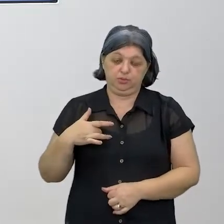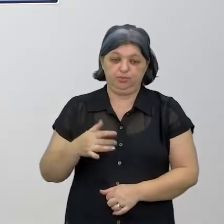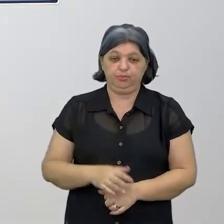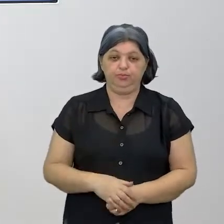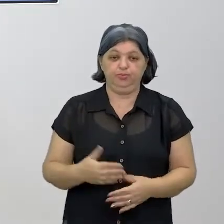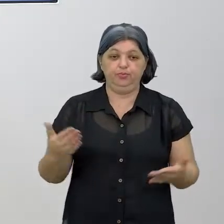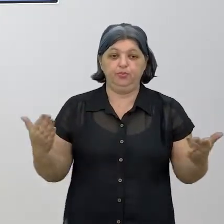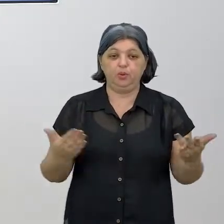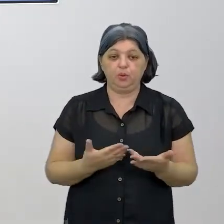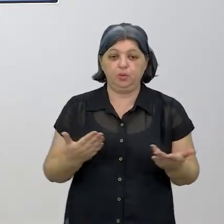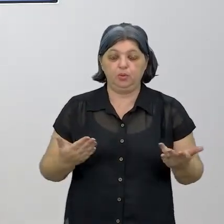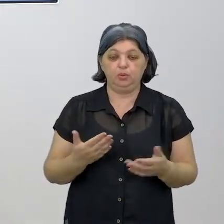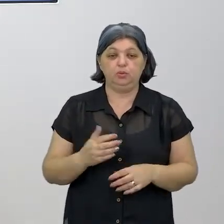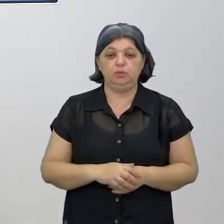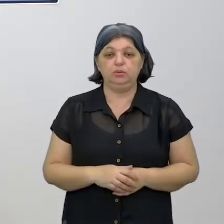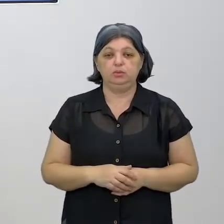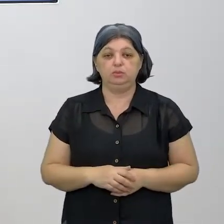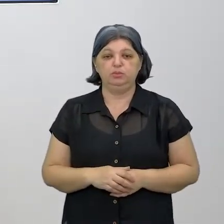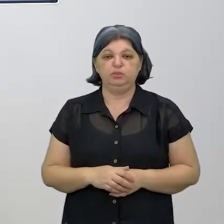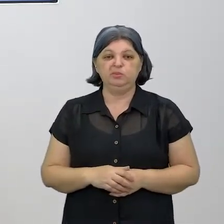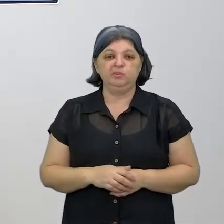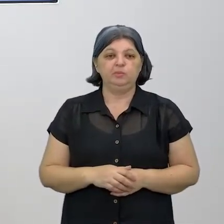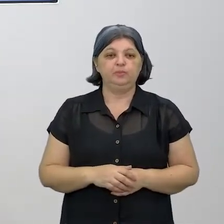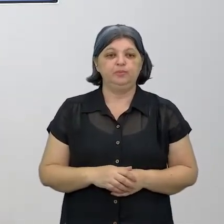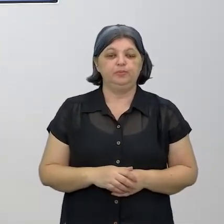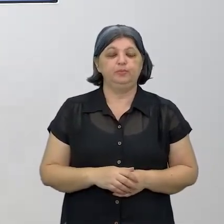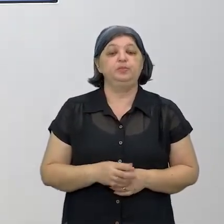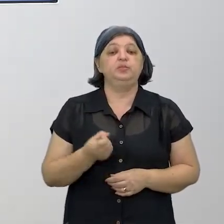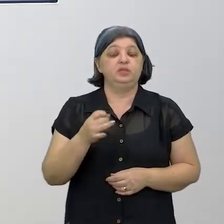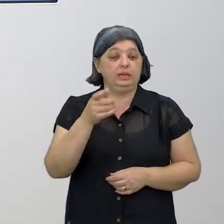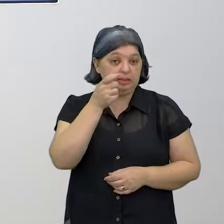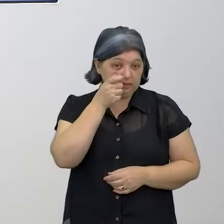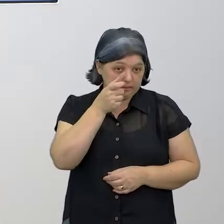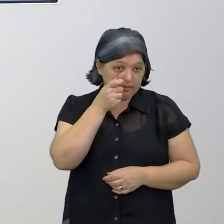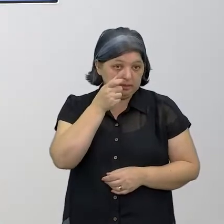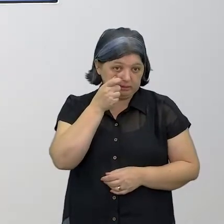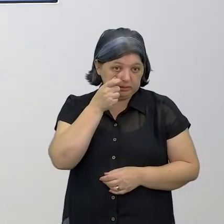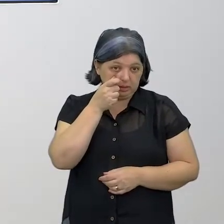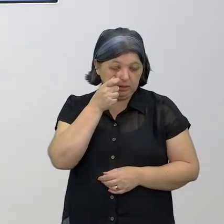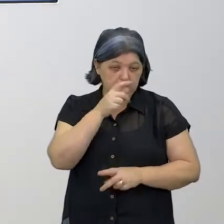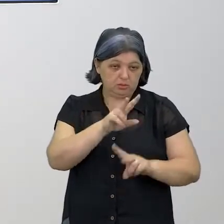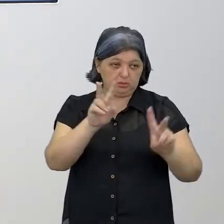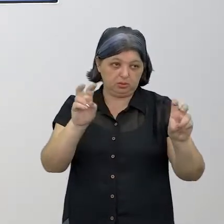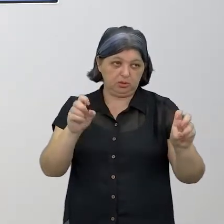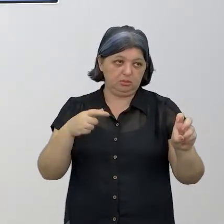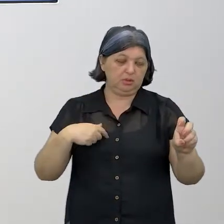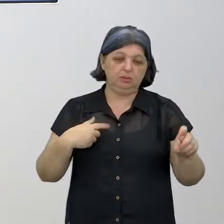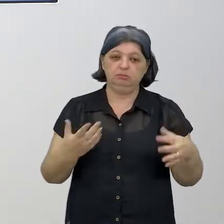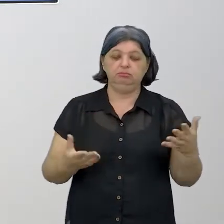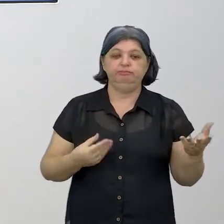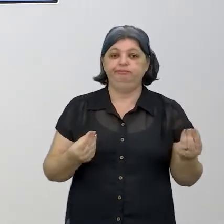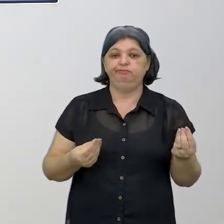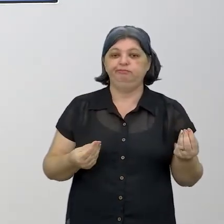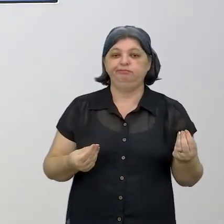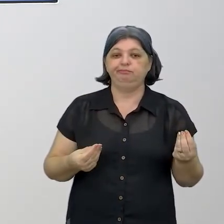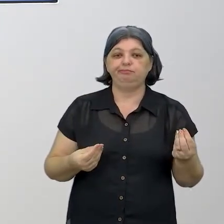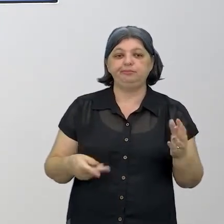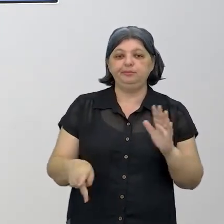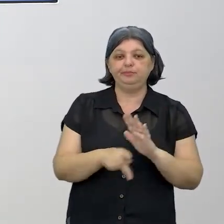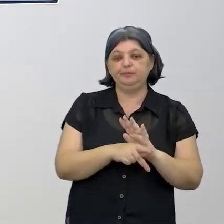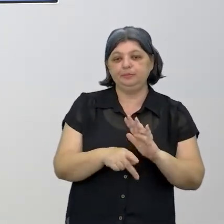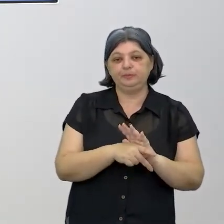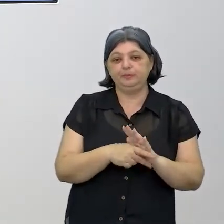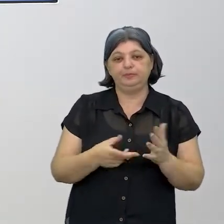evoluir o seu corpo, né? E eu acho que se vocês se interessarem por esses assuntos, eu não manjo muito disso, porque não é um assunto